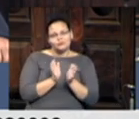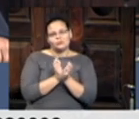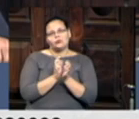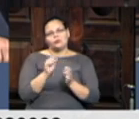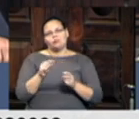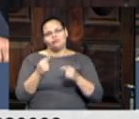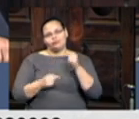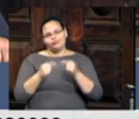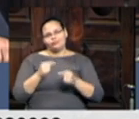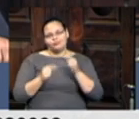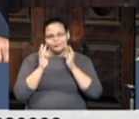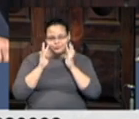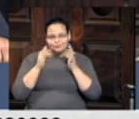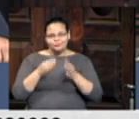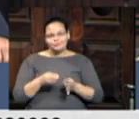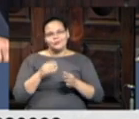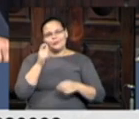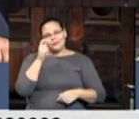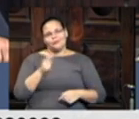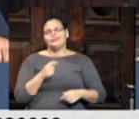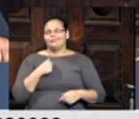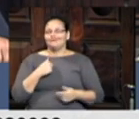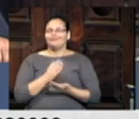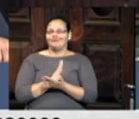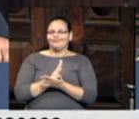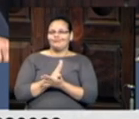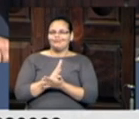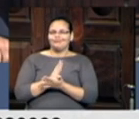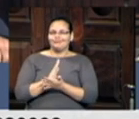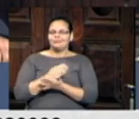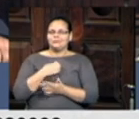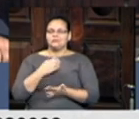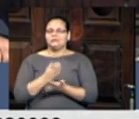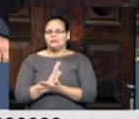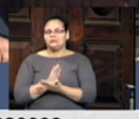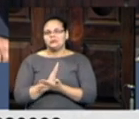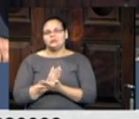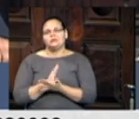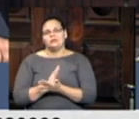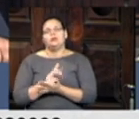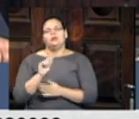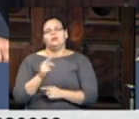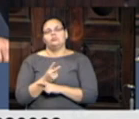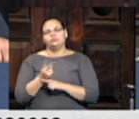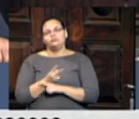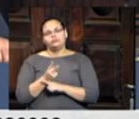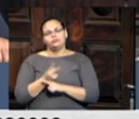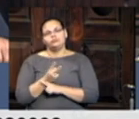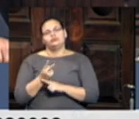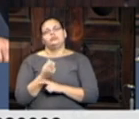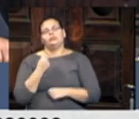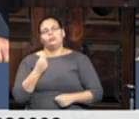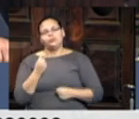atendendo a esses interesses. Me incomoda muito. Em busca da manutenção do poder,